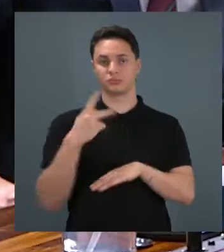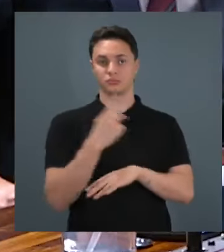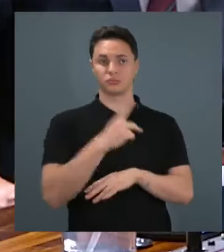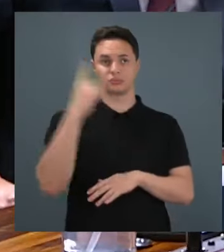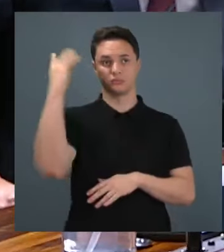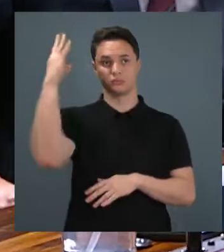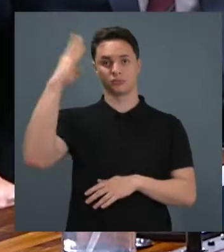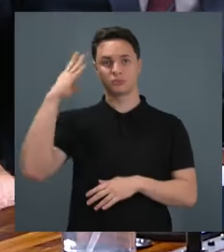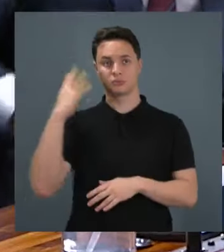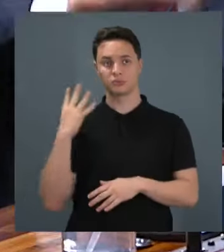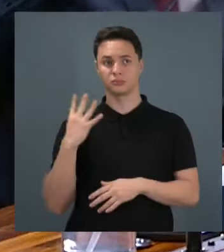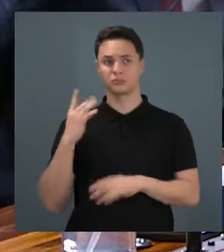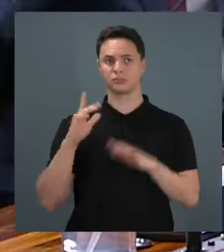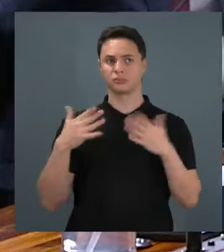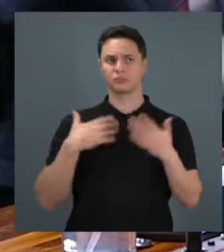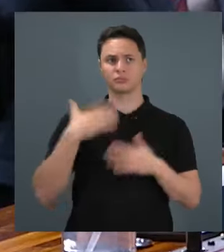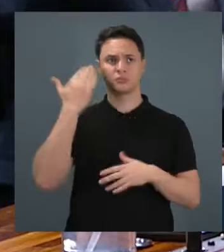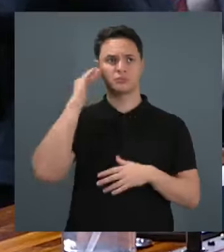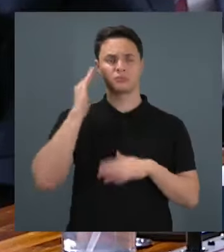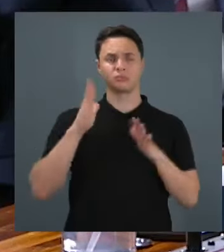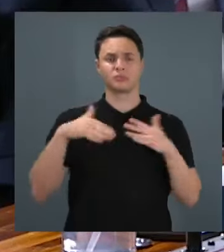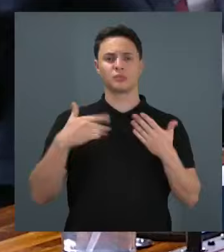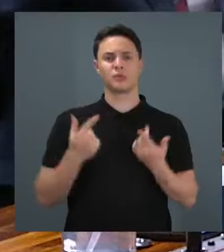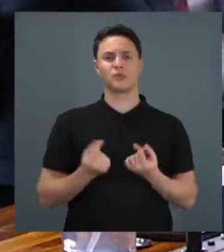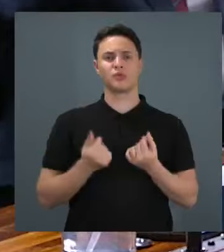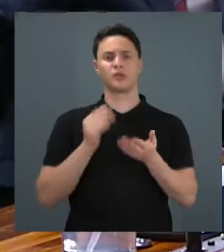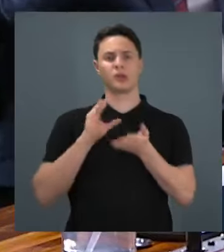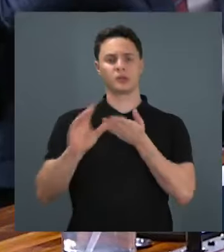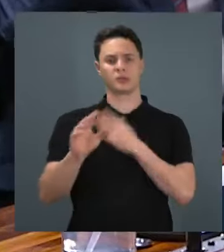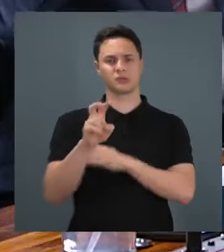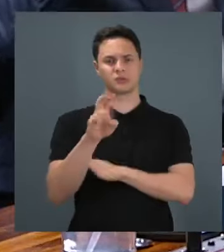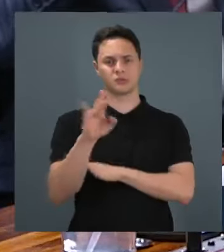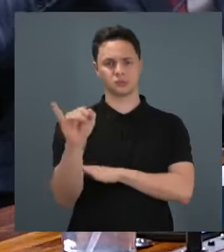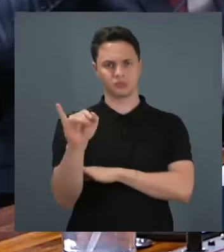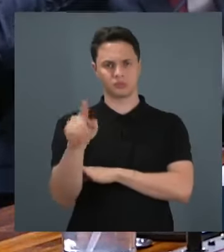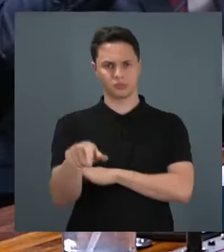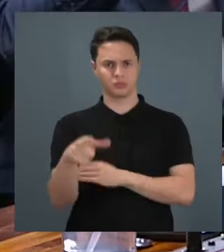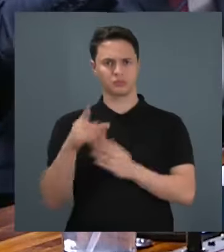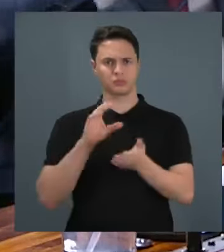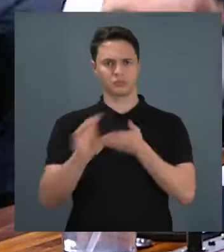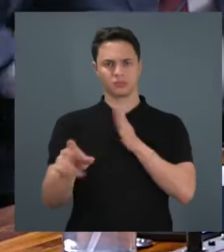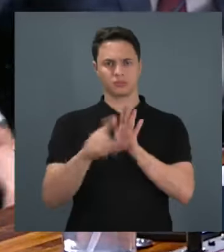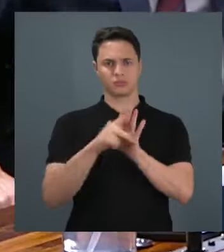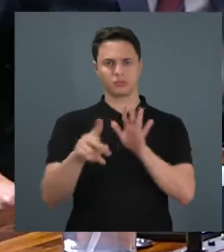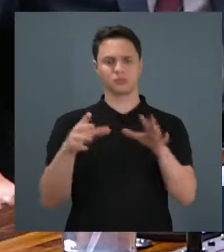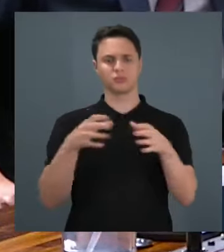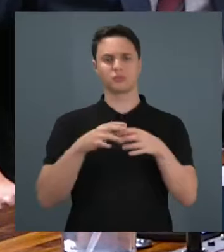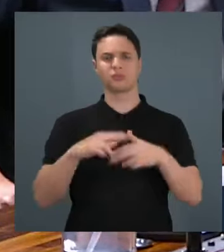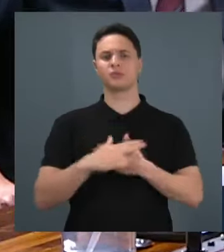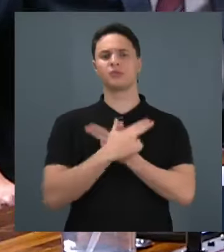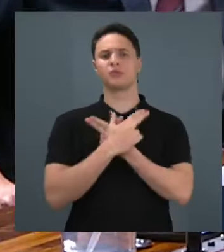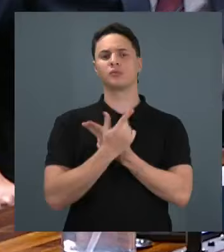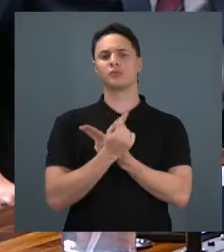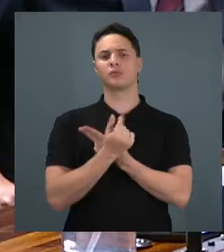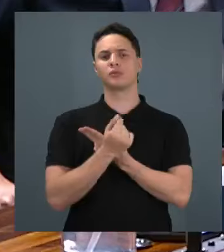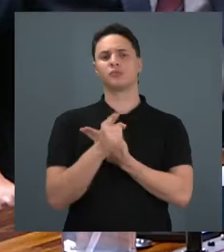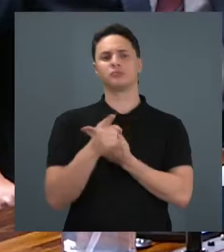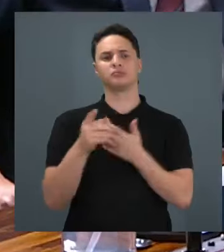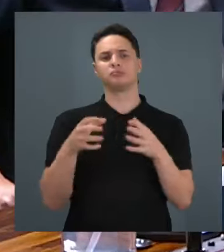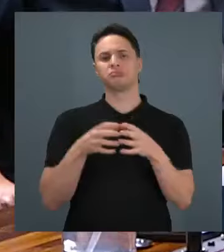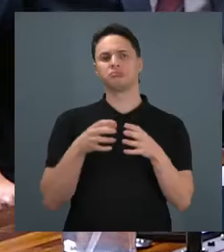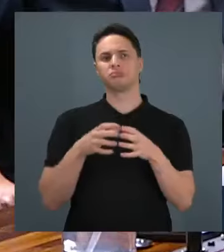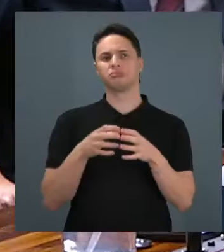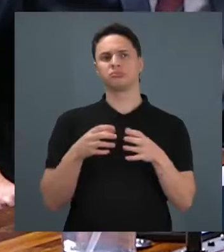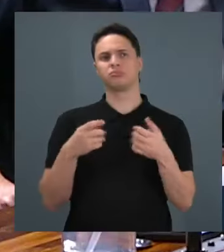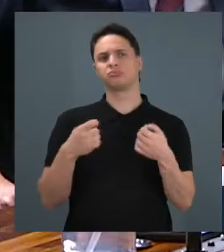veneziano. Eu não entendi o valor que seria aportado. 5 bilhões são para as Forças Armadas, e qual seria o valor desse fundo que também está